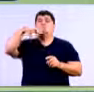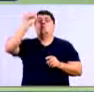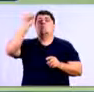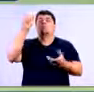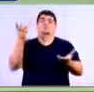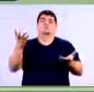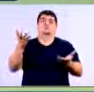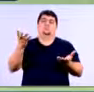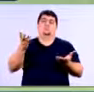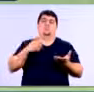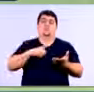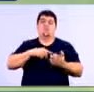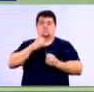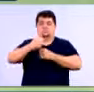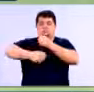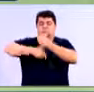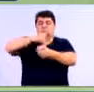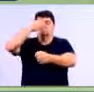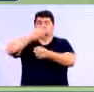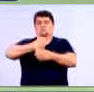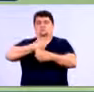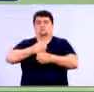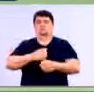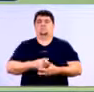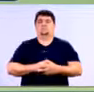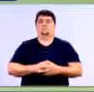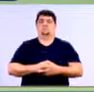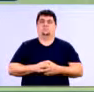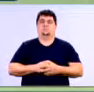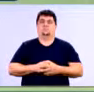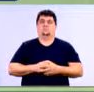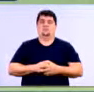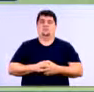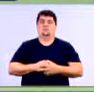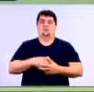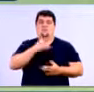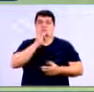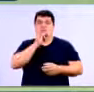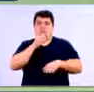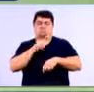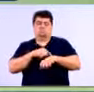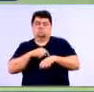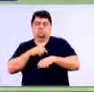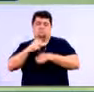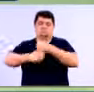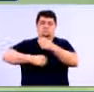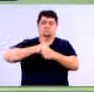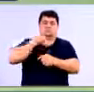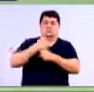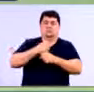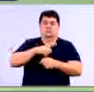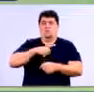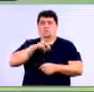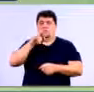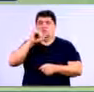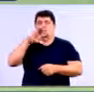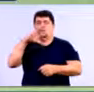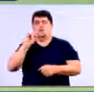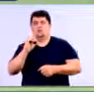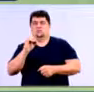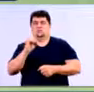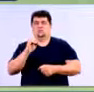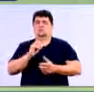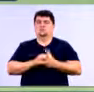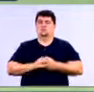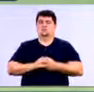de tempo. Isso. Então você correu o risco.